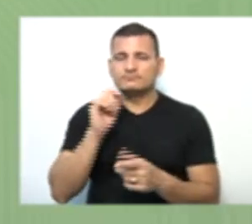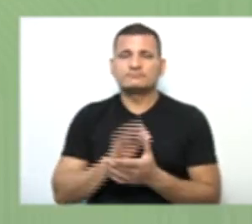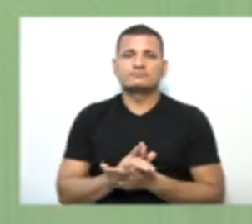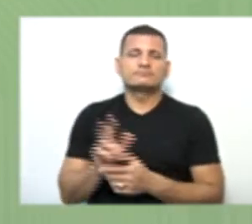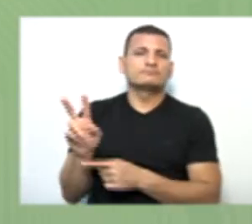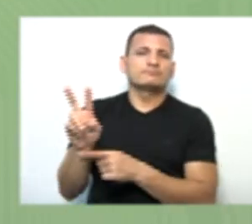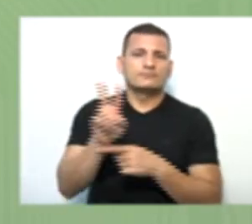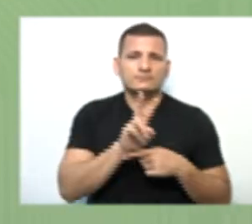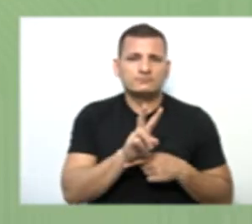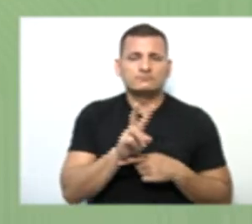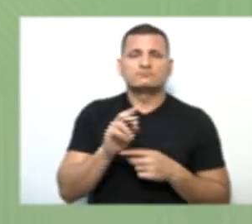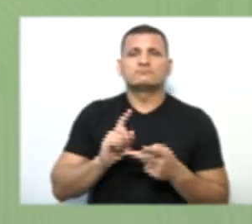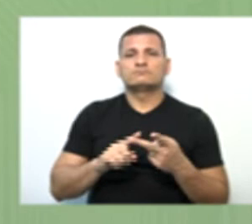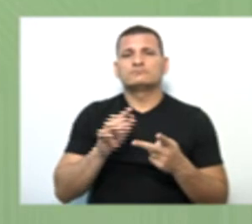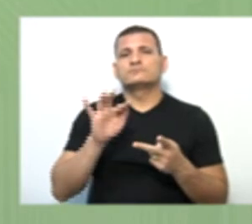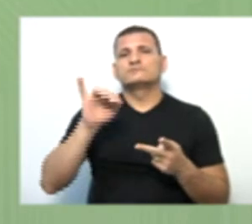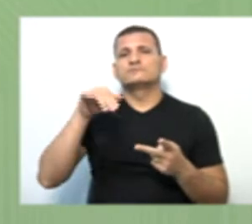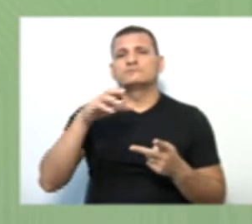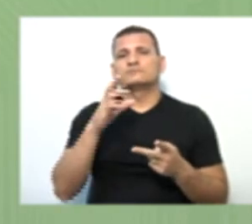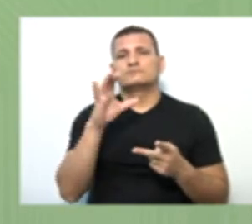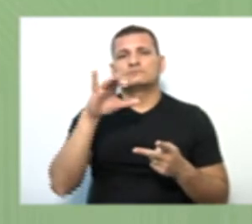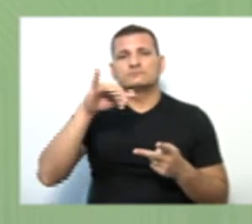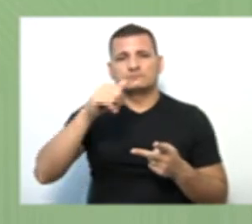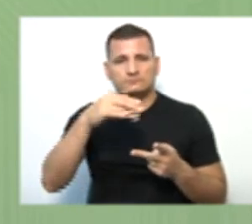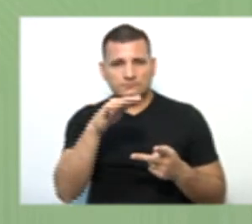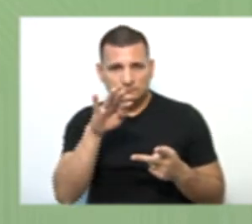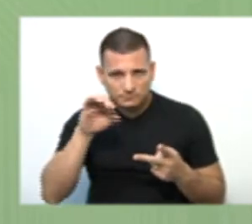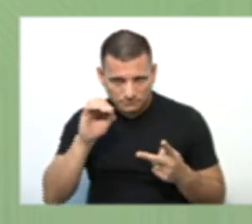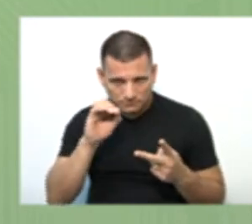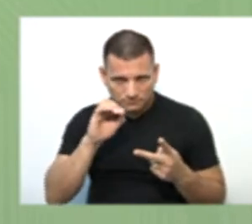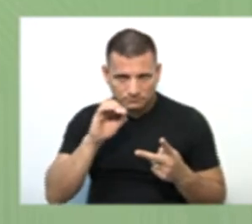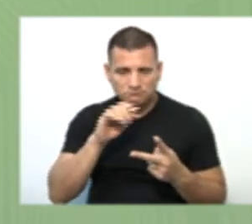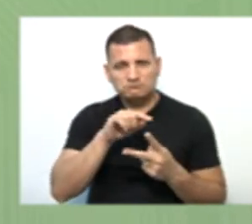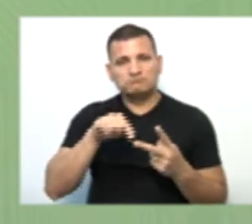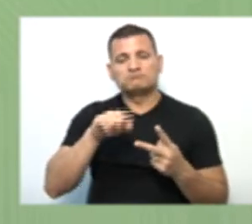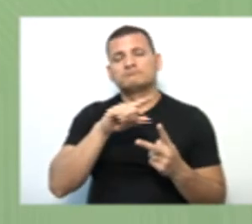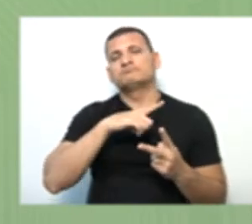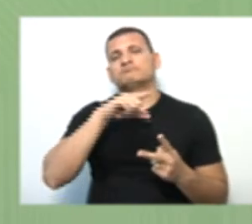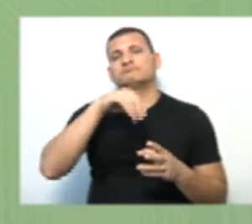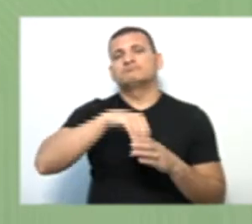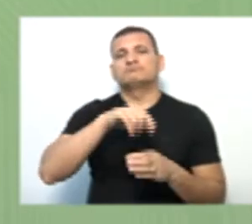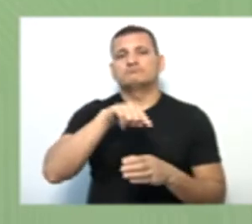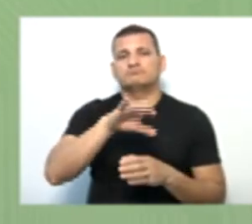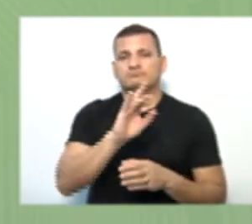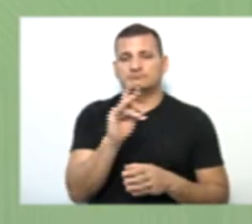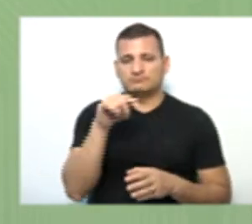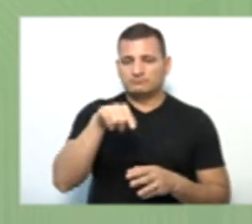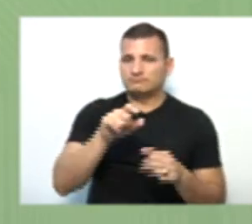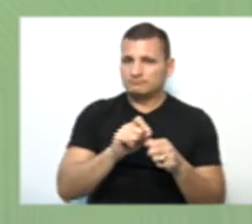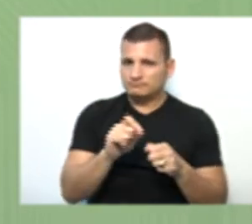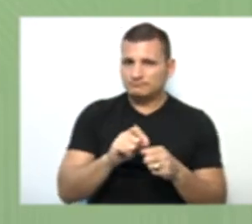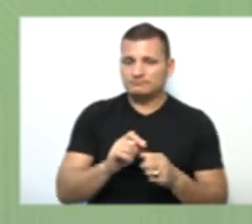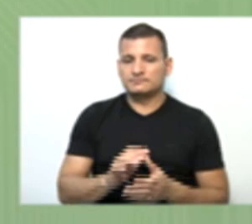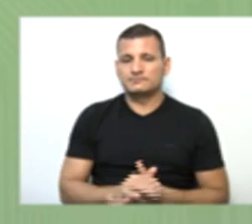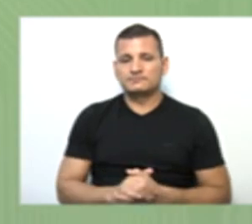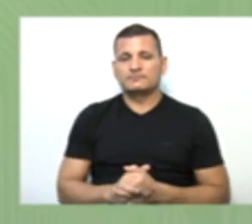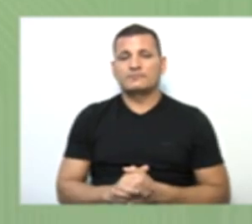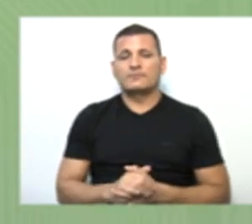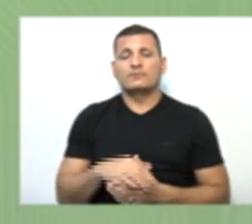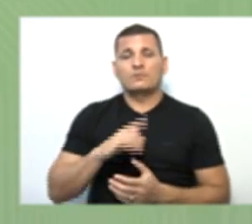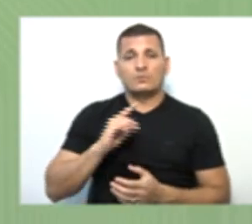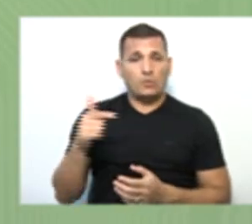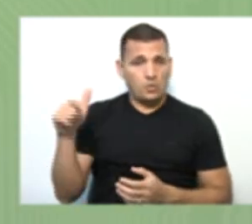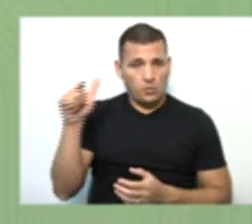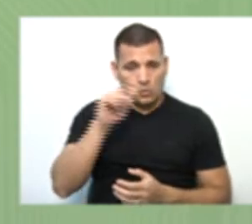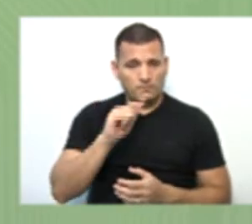e financiamentos bancários que são realizados pelas cooperativas. Aí nós temos outras